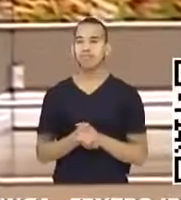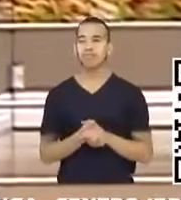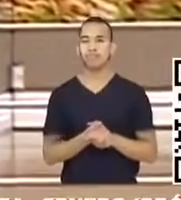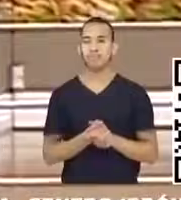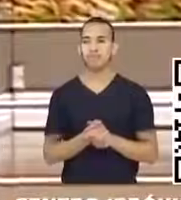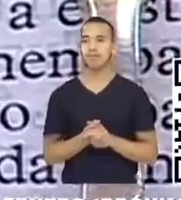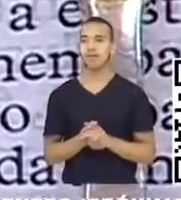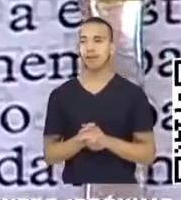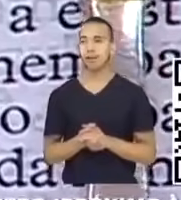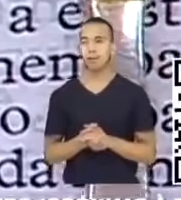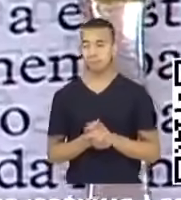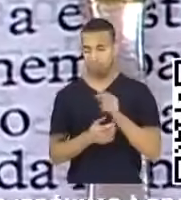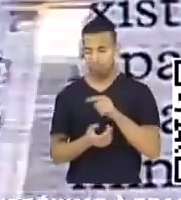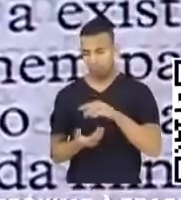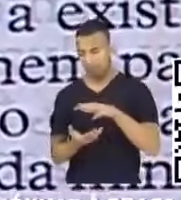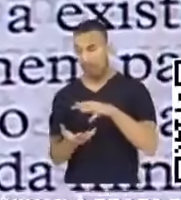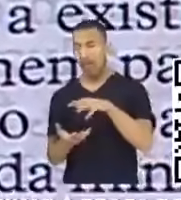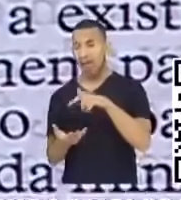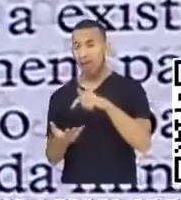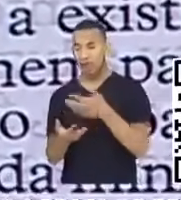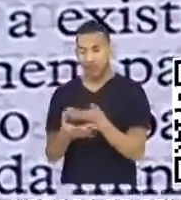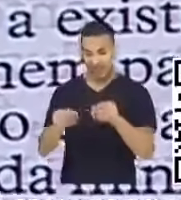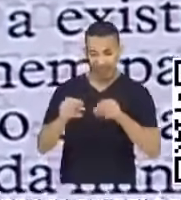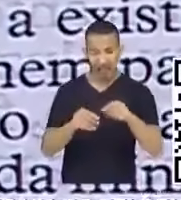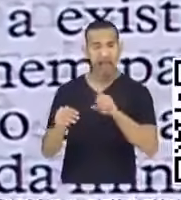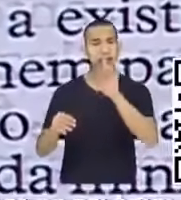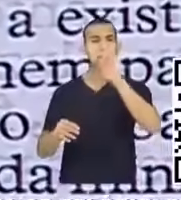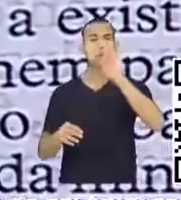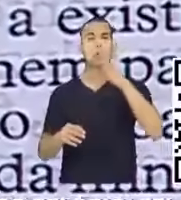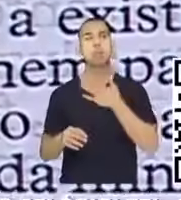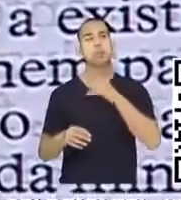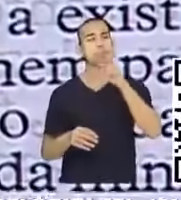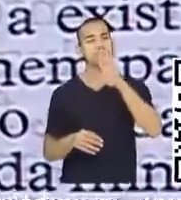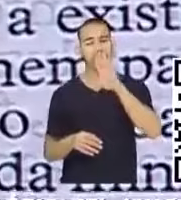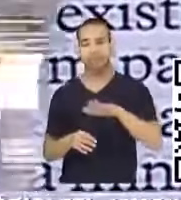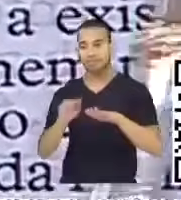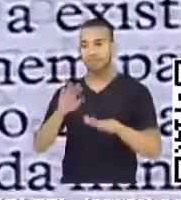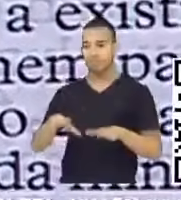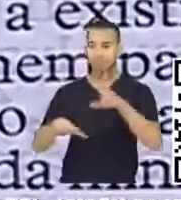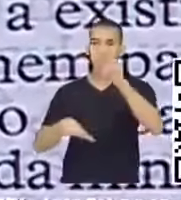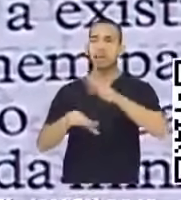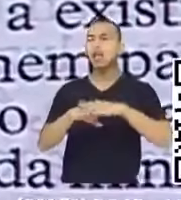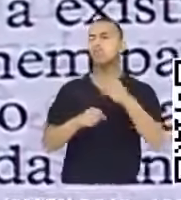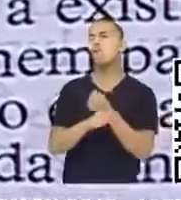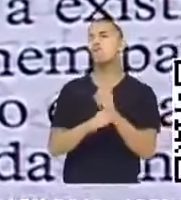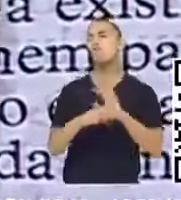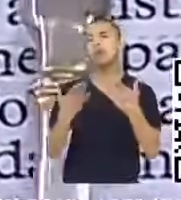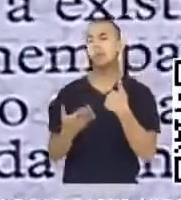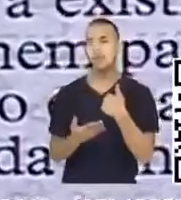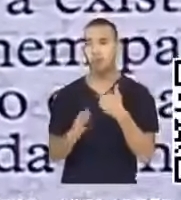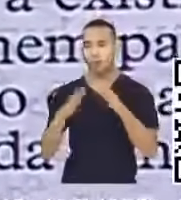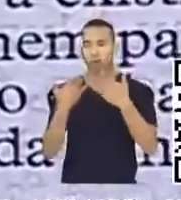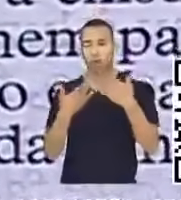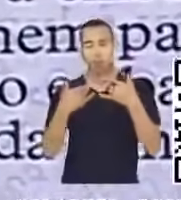e a terra só acaba os meus pés e você vai construir o que é para mim e qual o